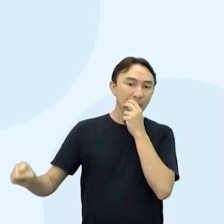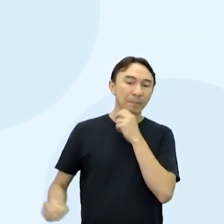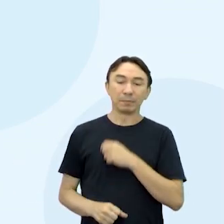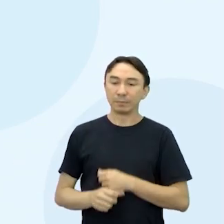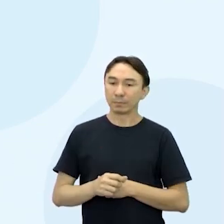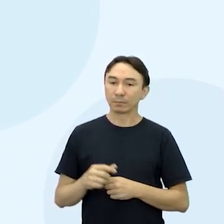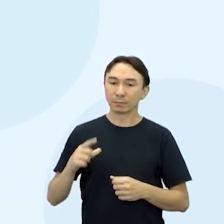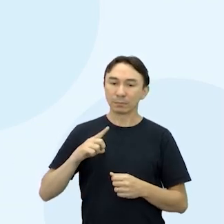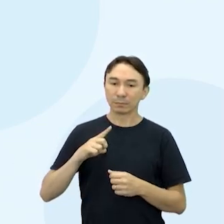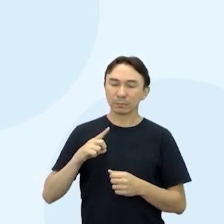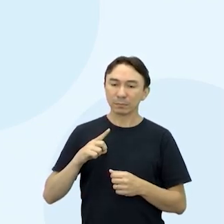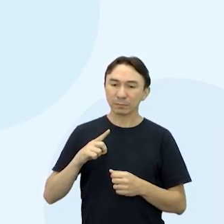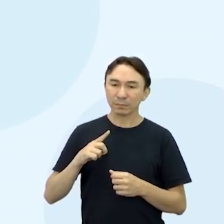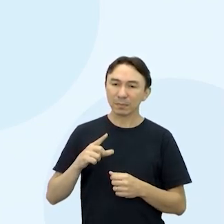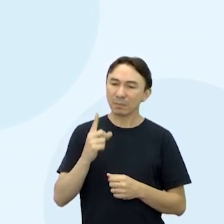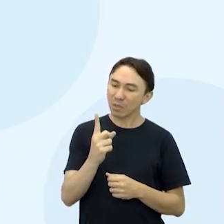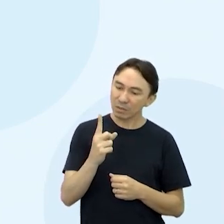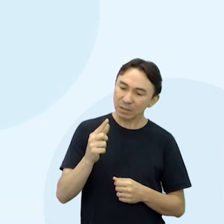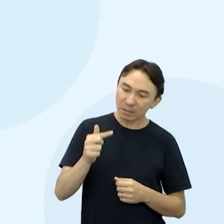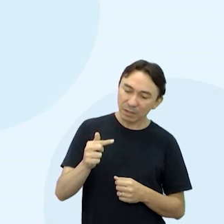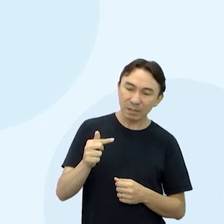dia...